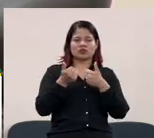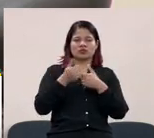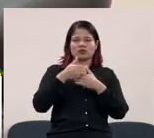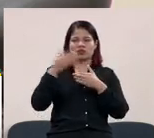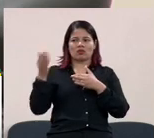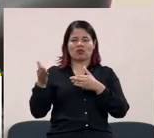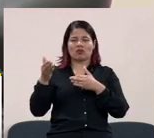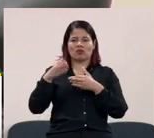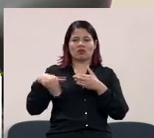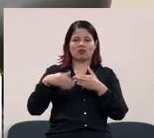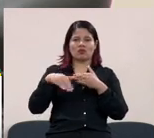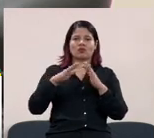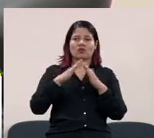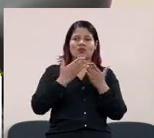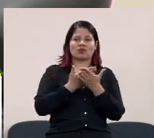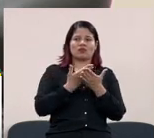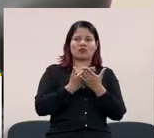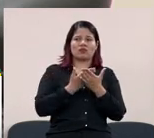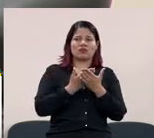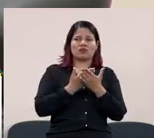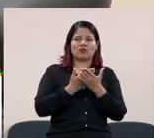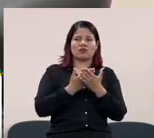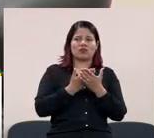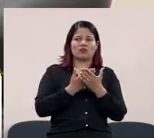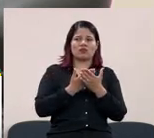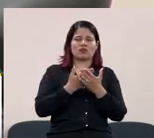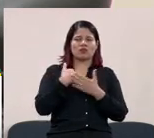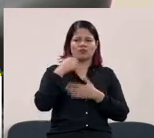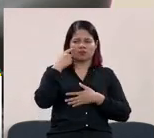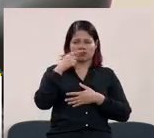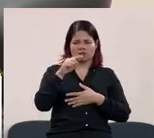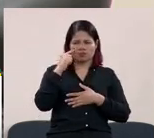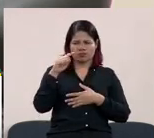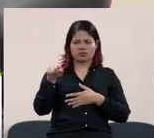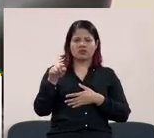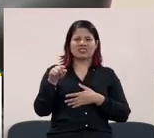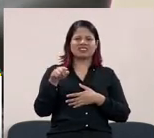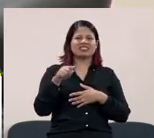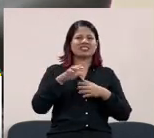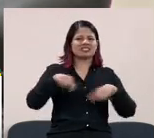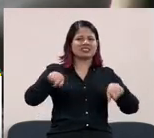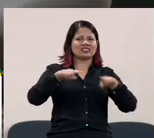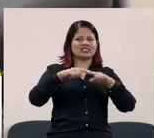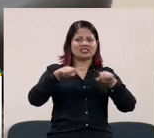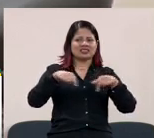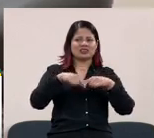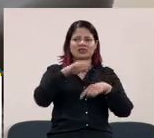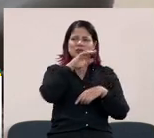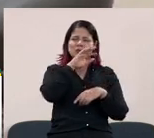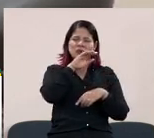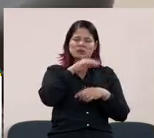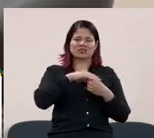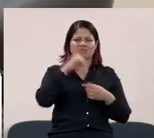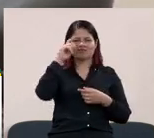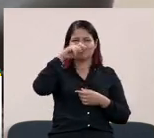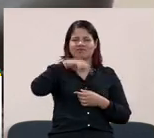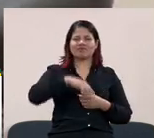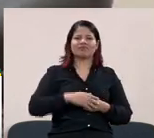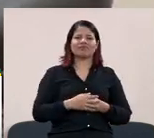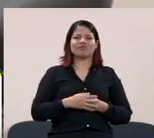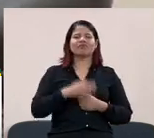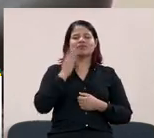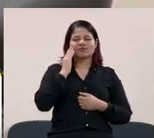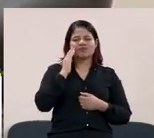onde era a escola, um lugar insalubre, muito ruim. Tenho certeza que ainda tem